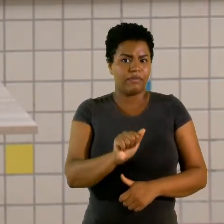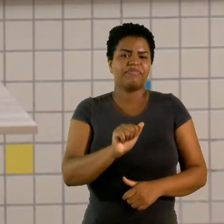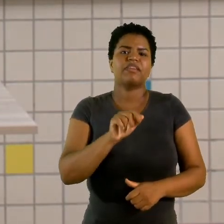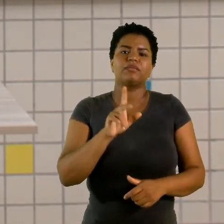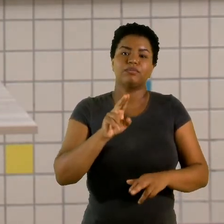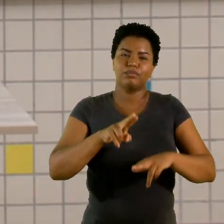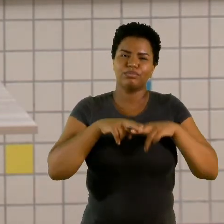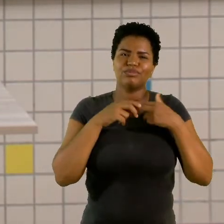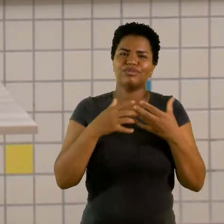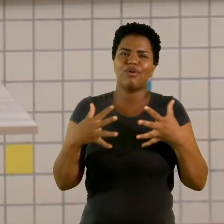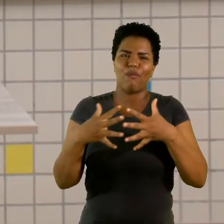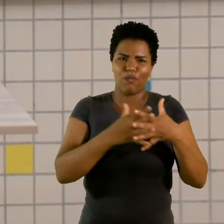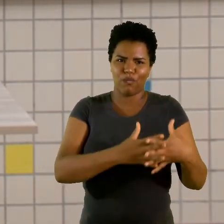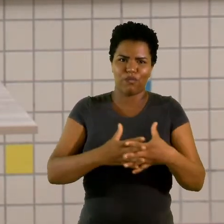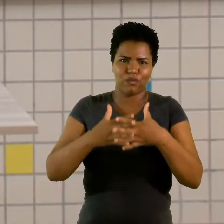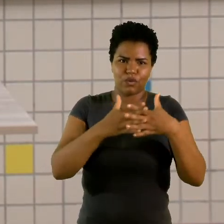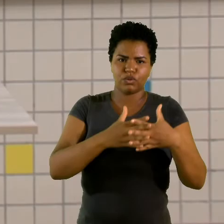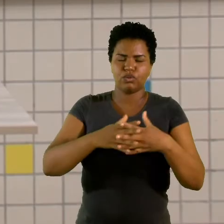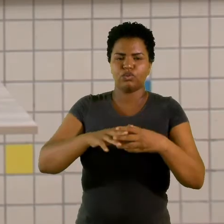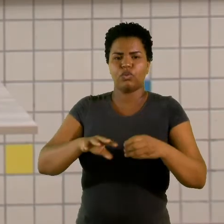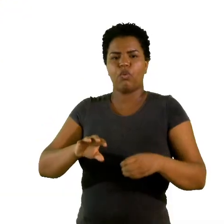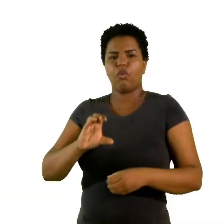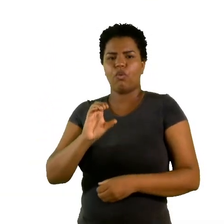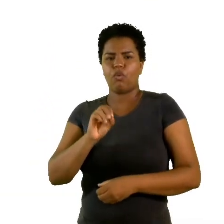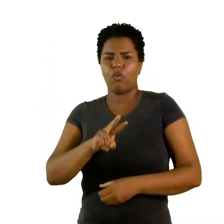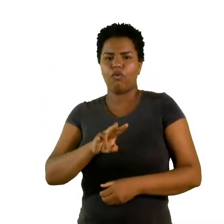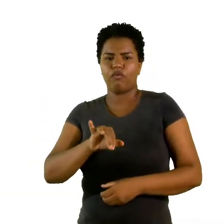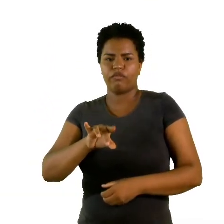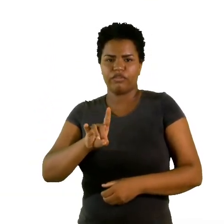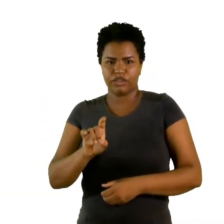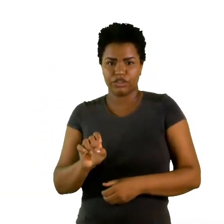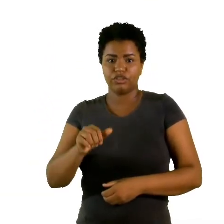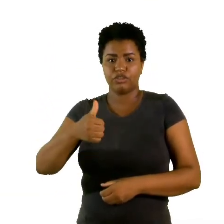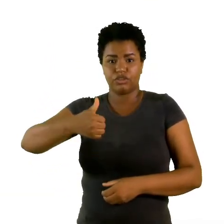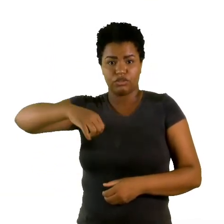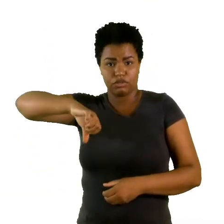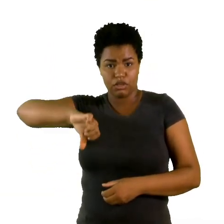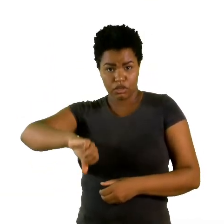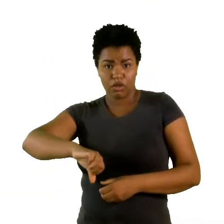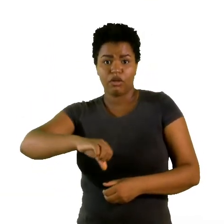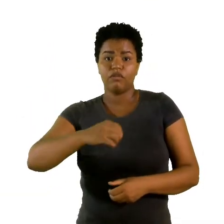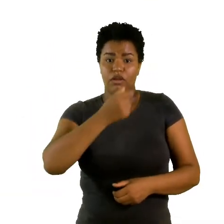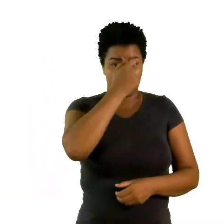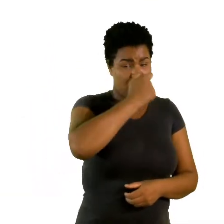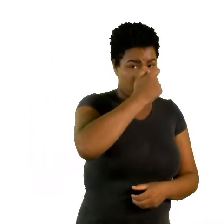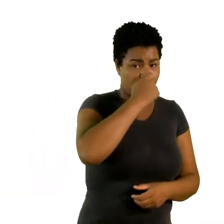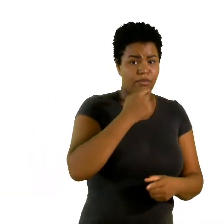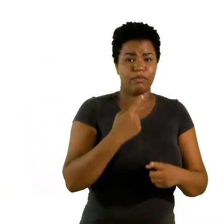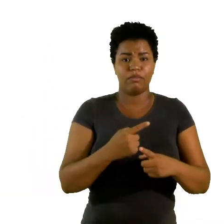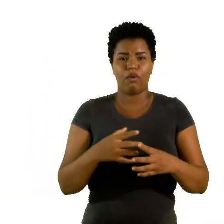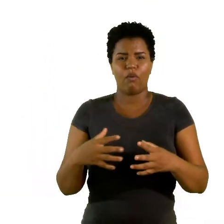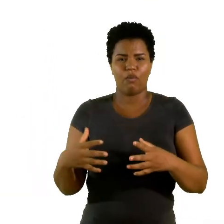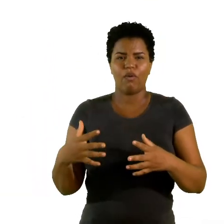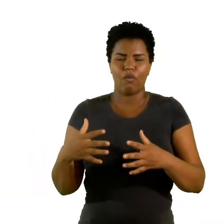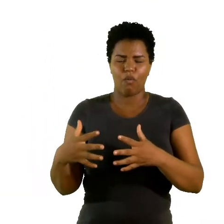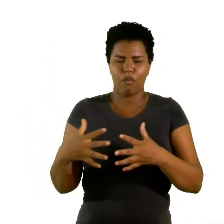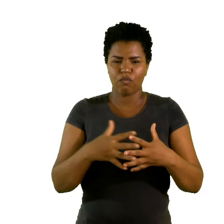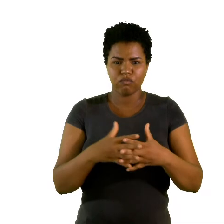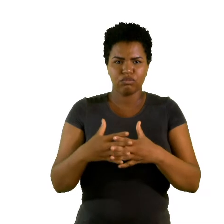confundido Covid-19 com a gripe. Por quê? Porque os sintomas são tosse, que